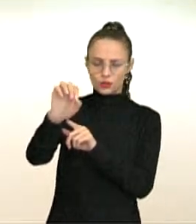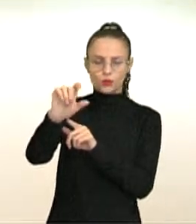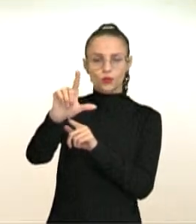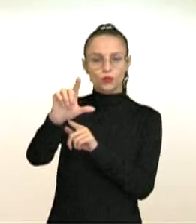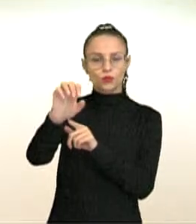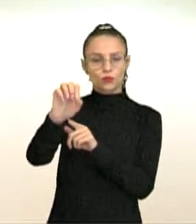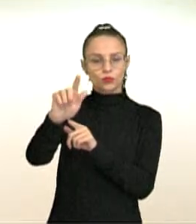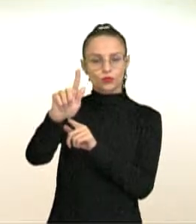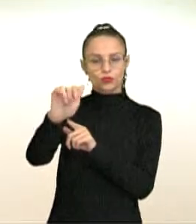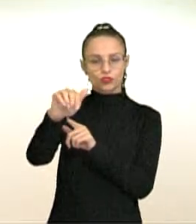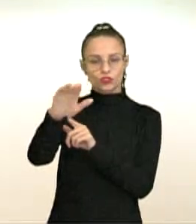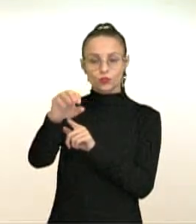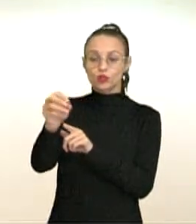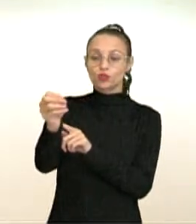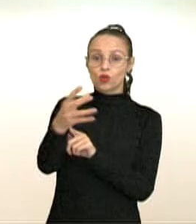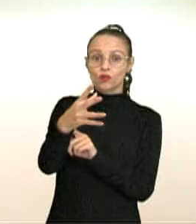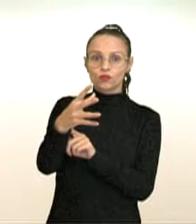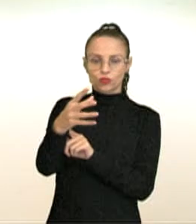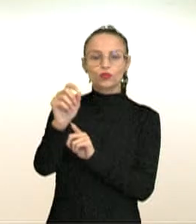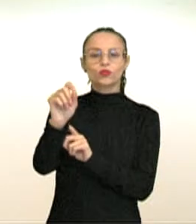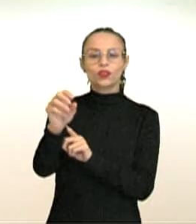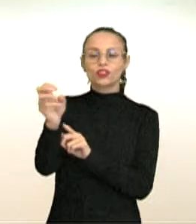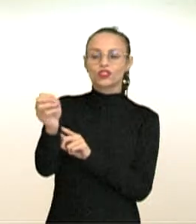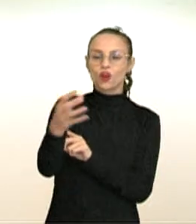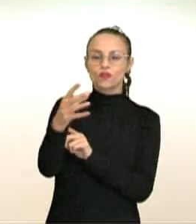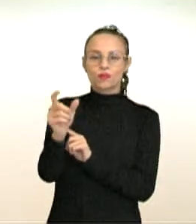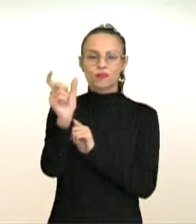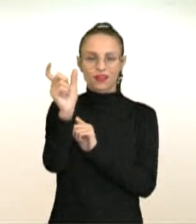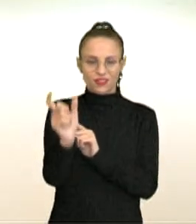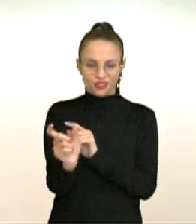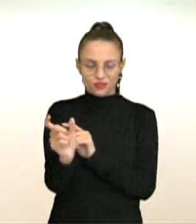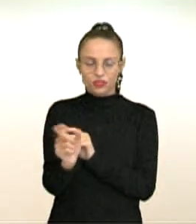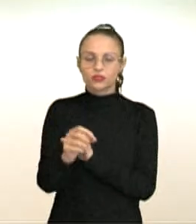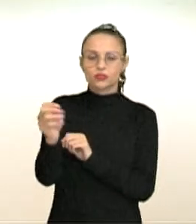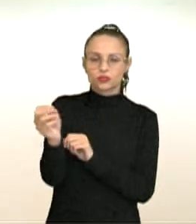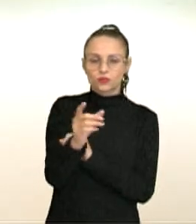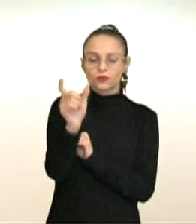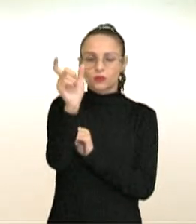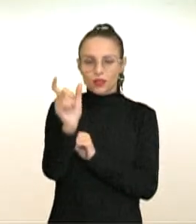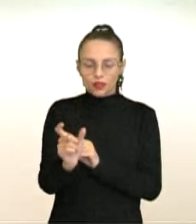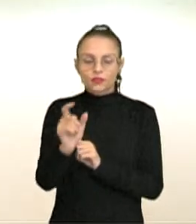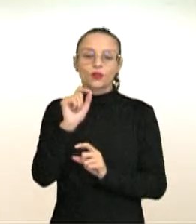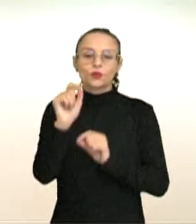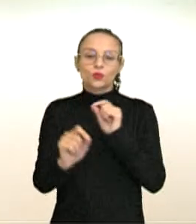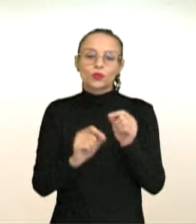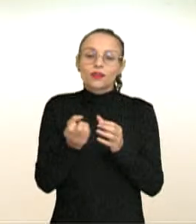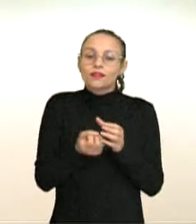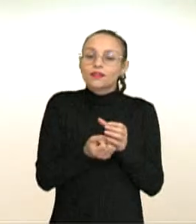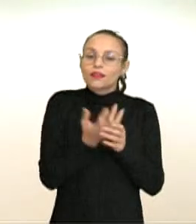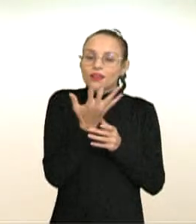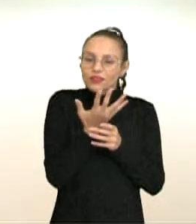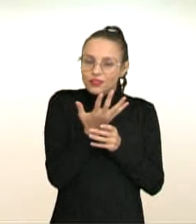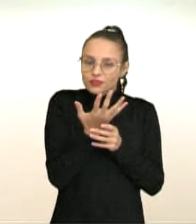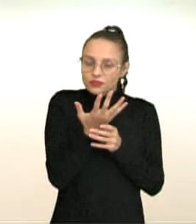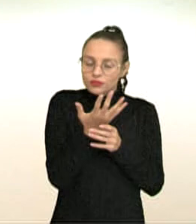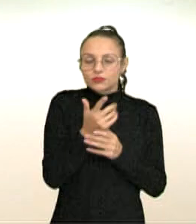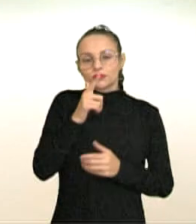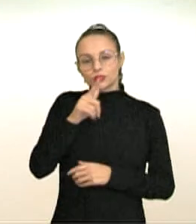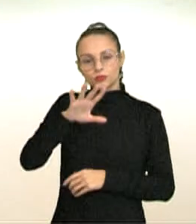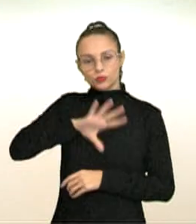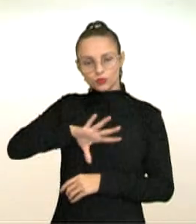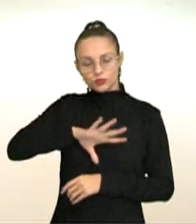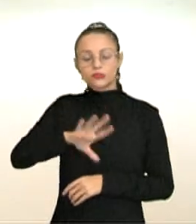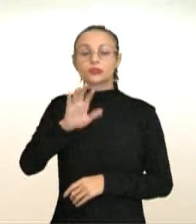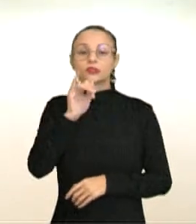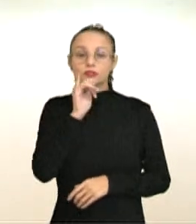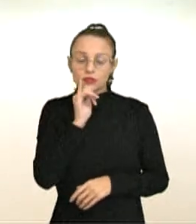Neologismo, neo, novo. Então, neologismo é uma palavra que surge, né, sendo criada na língua portuguesa.